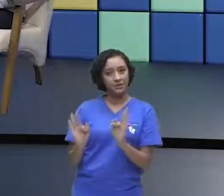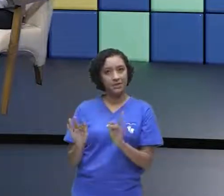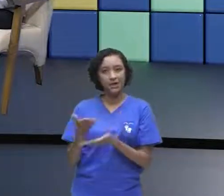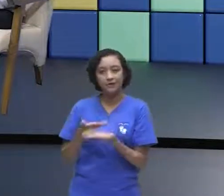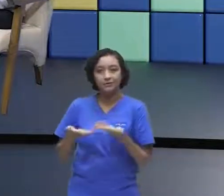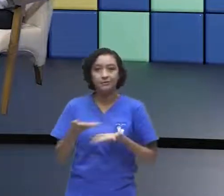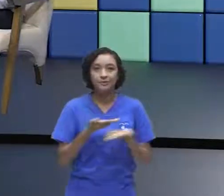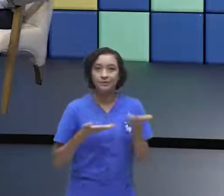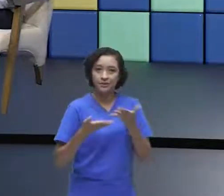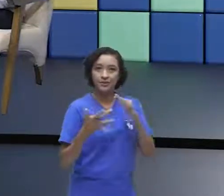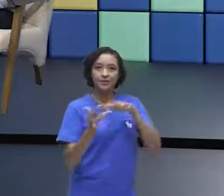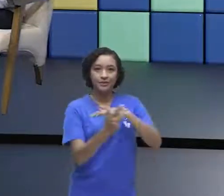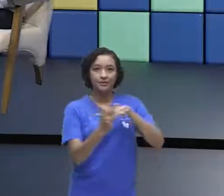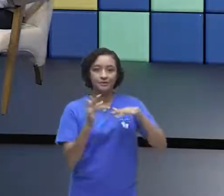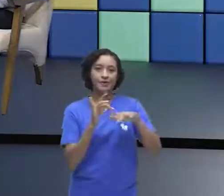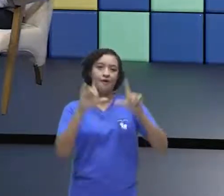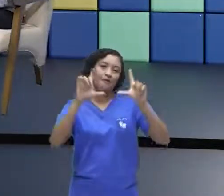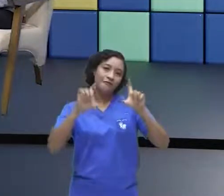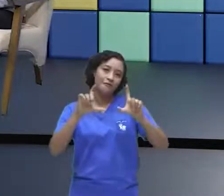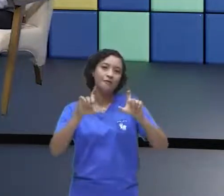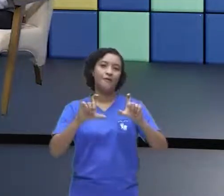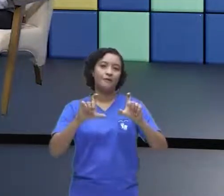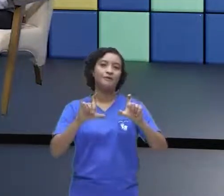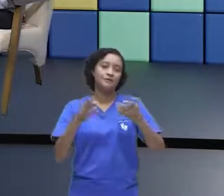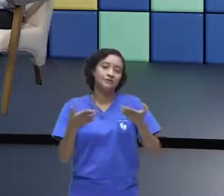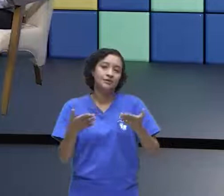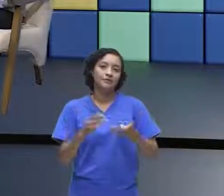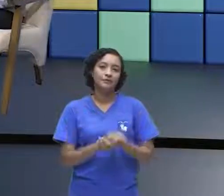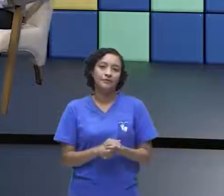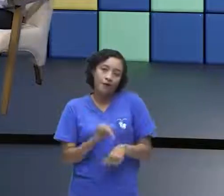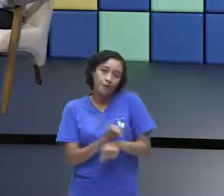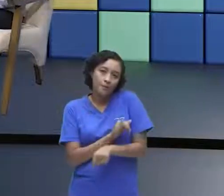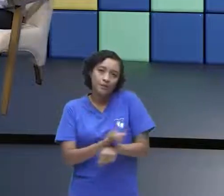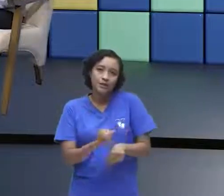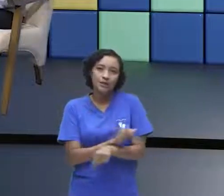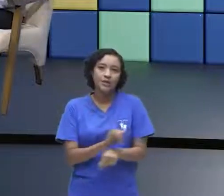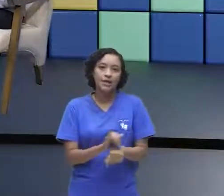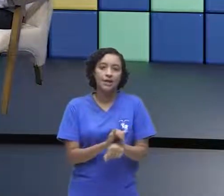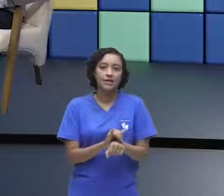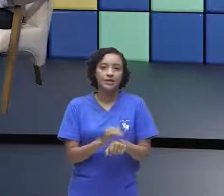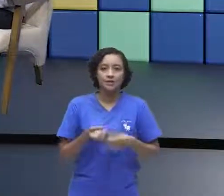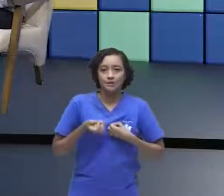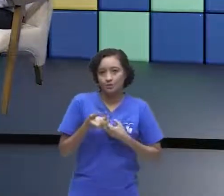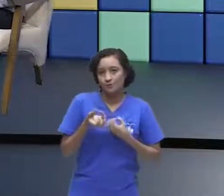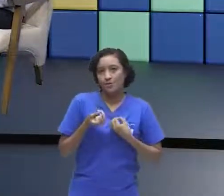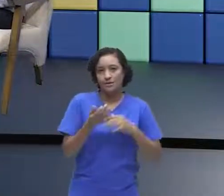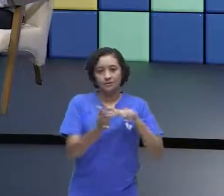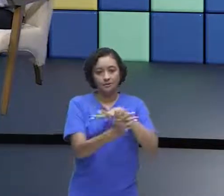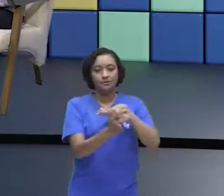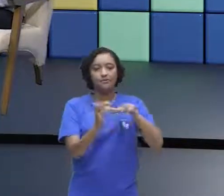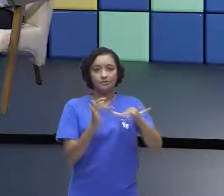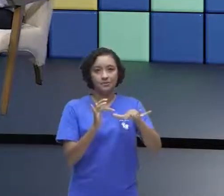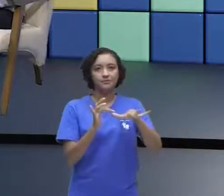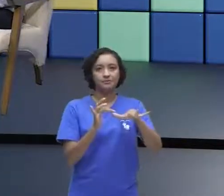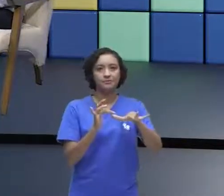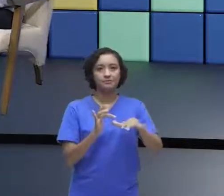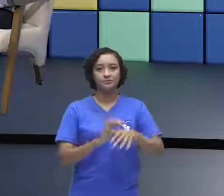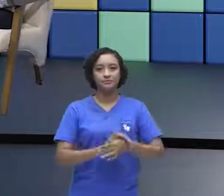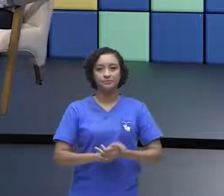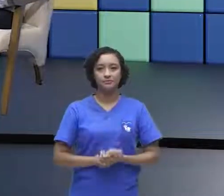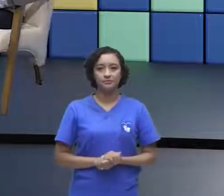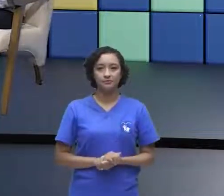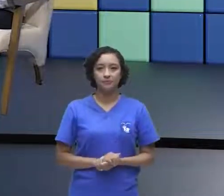compartilhados, né, em fotos e tal. E também é uma das maneiras da gente poder expressar na rede social, né? Mas assim,